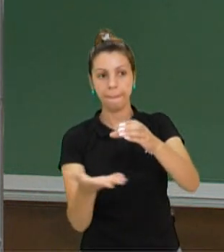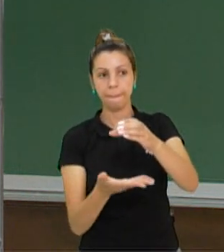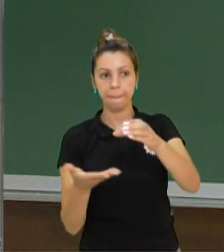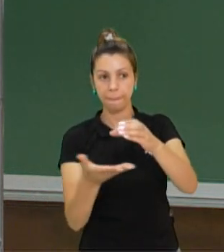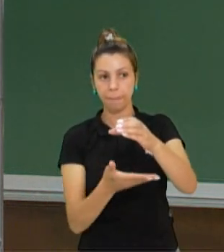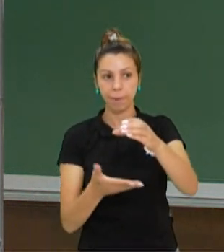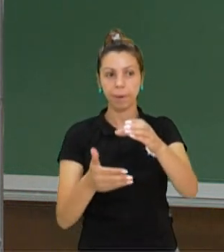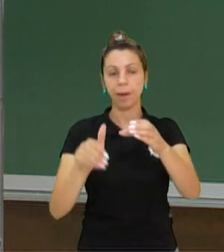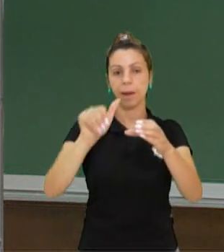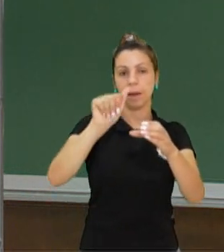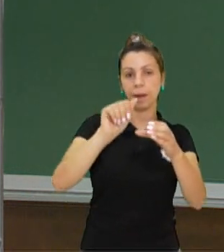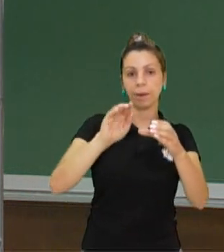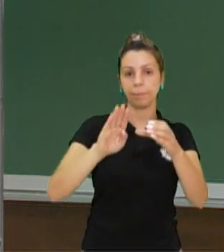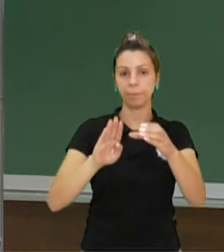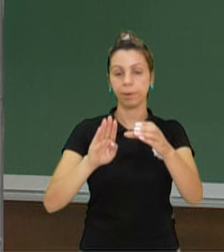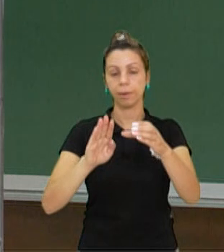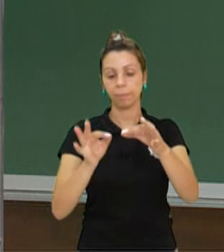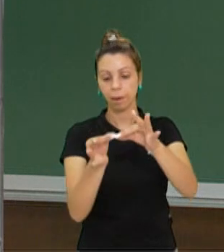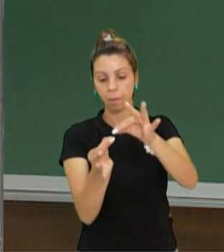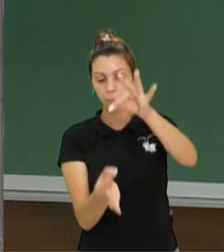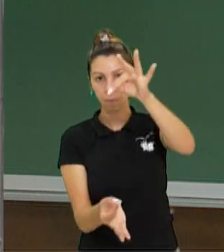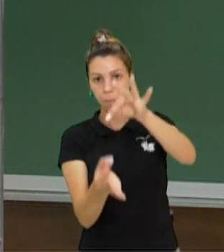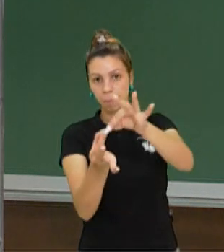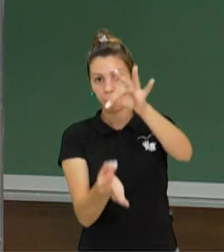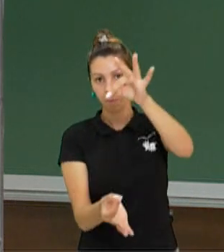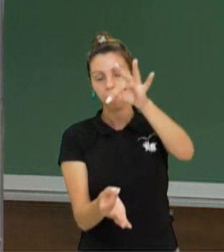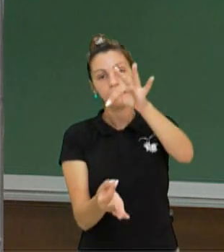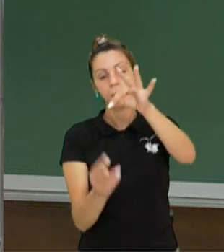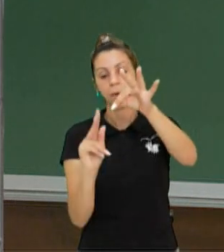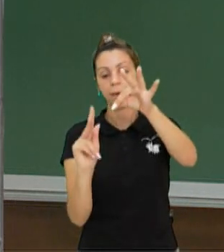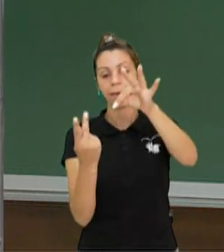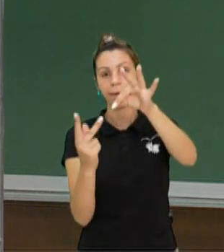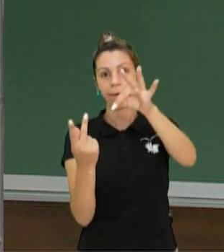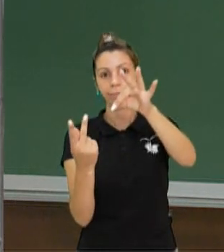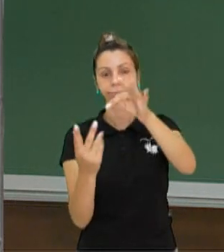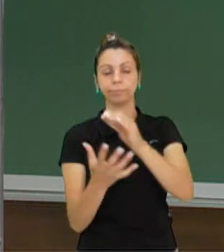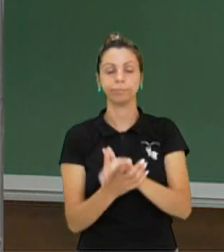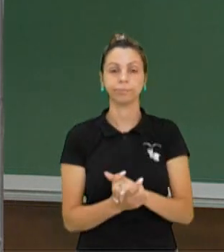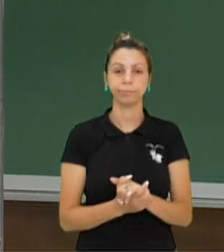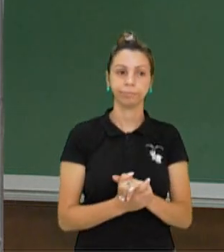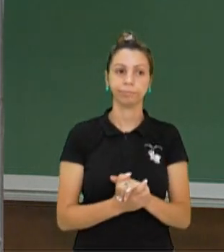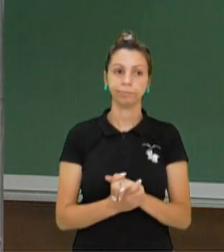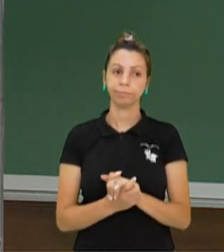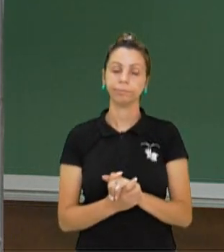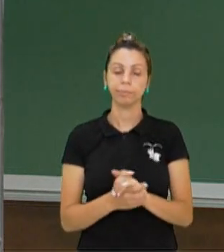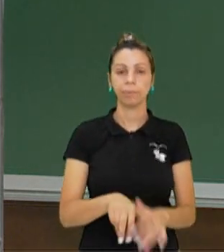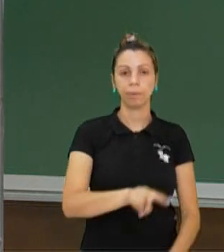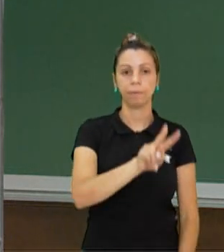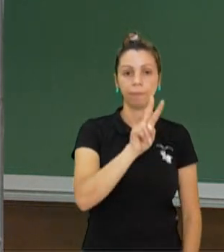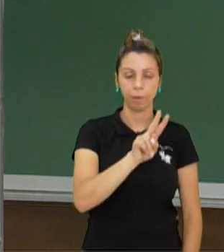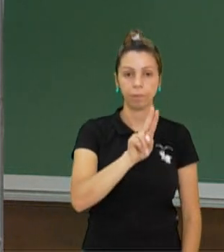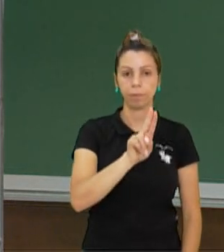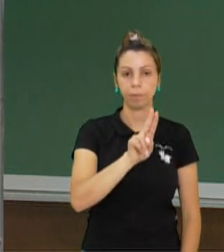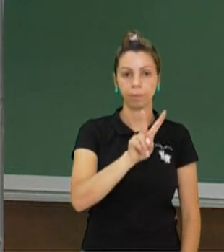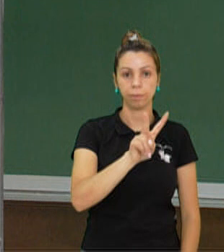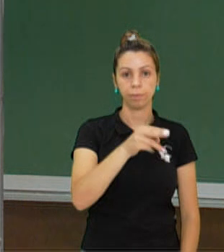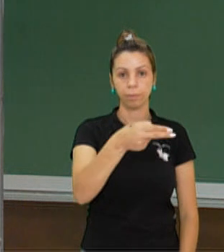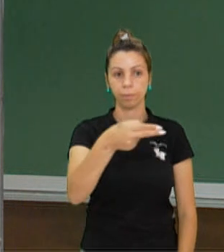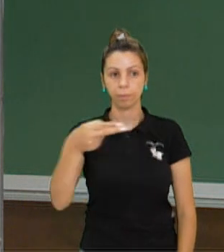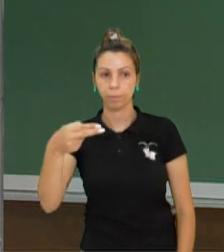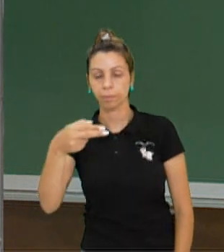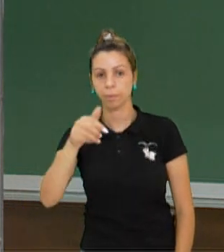aqui A índice B, pela altura, a altura que eu estou chamando de H, Isto é, o volume é a área da